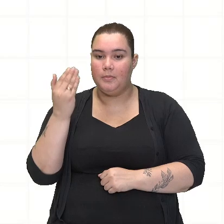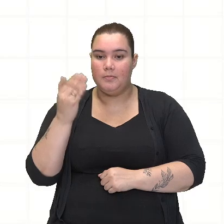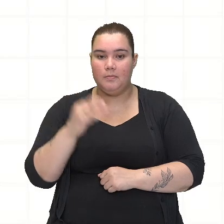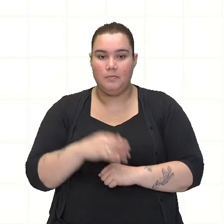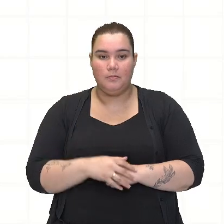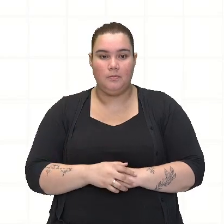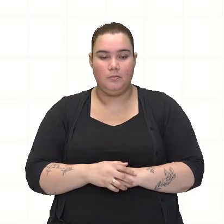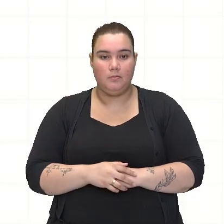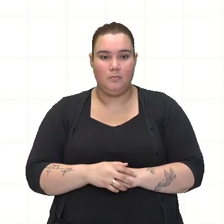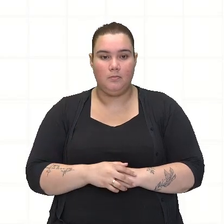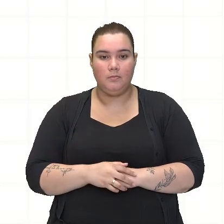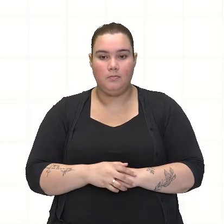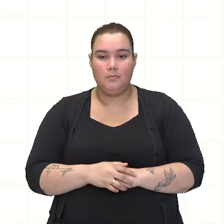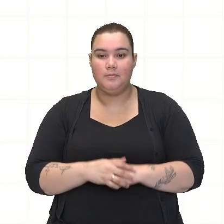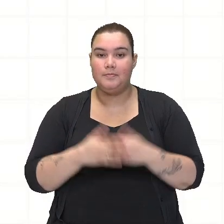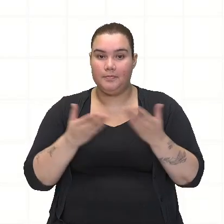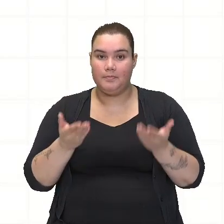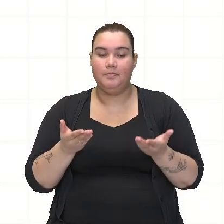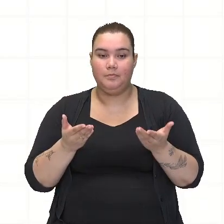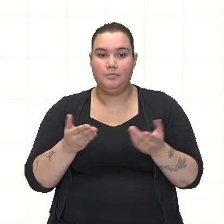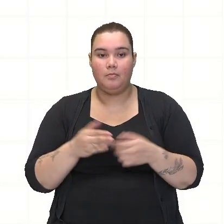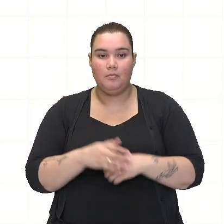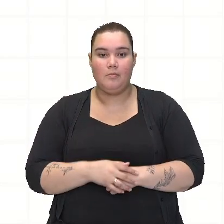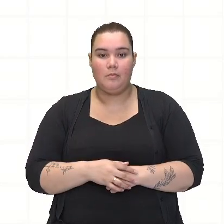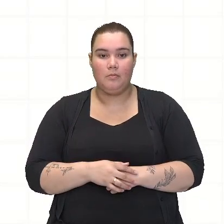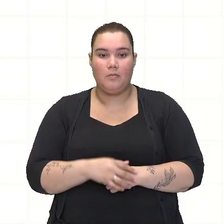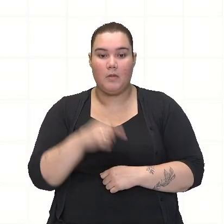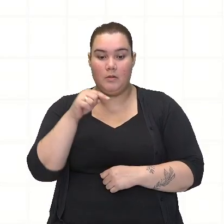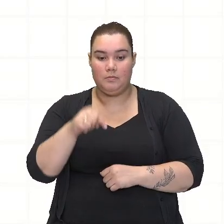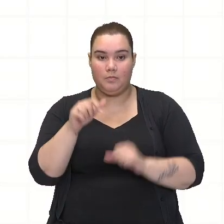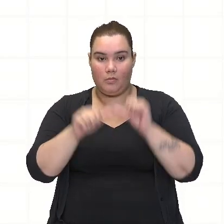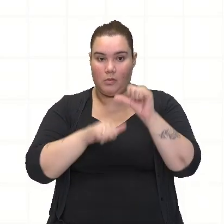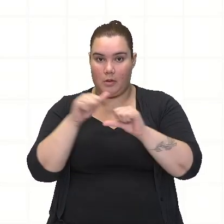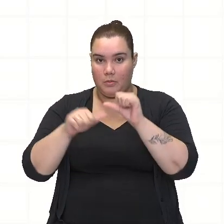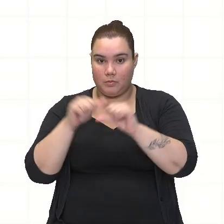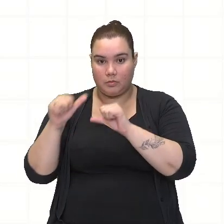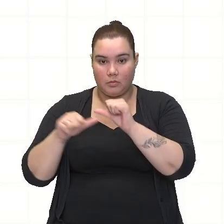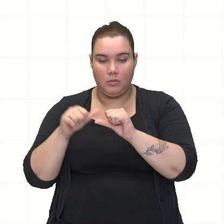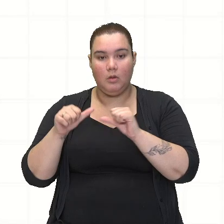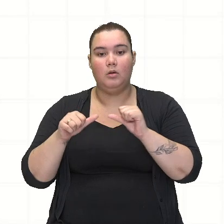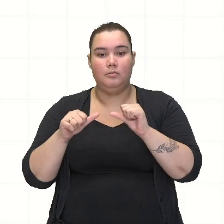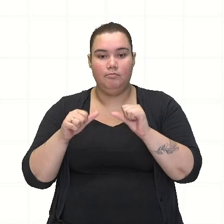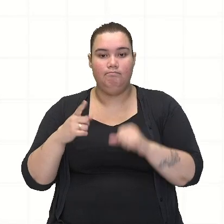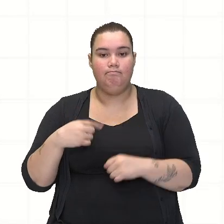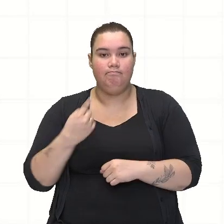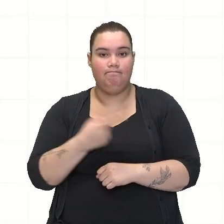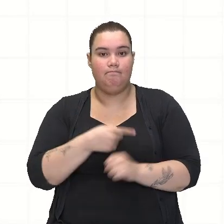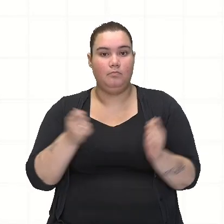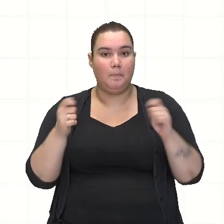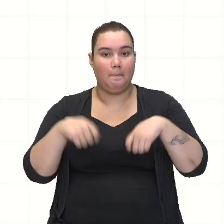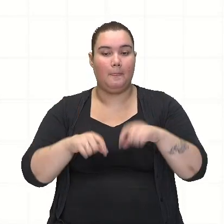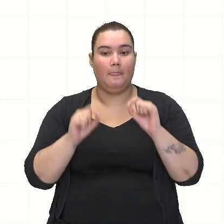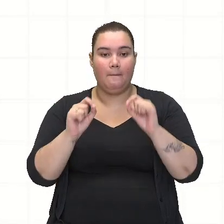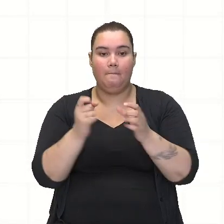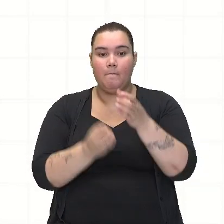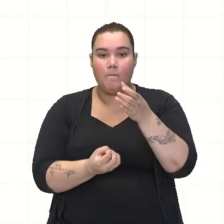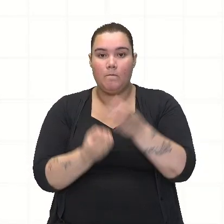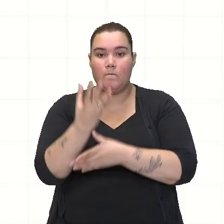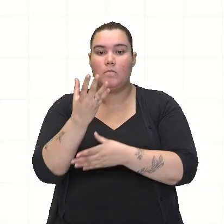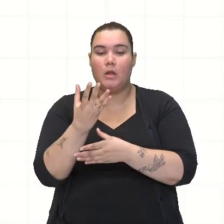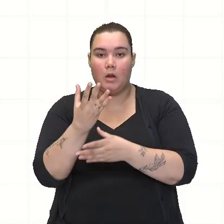temos. Muito bem, olha. Então, estas transformações nos permitem